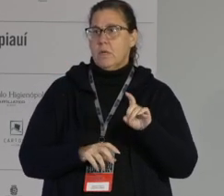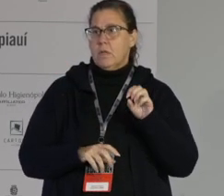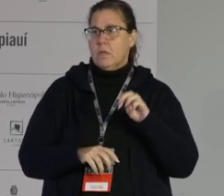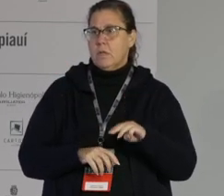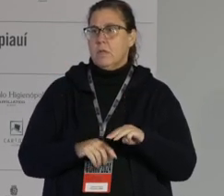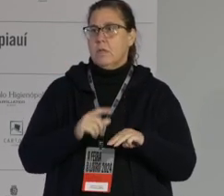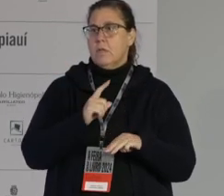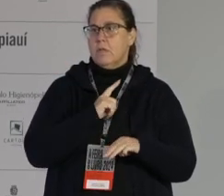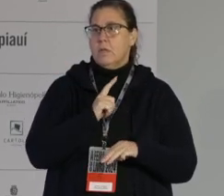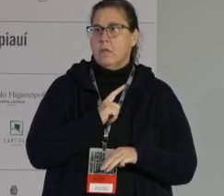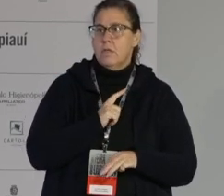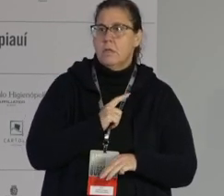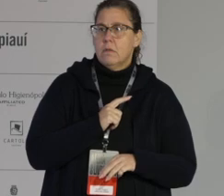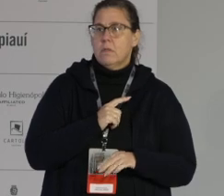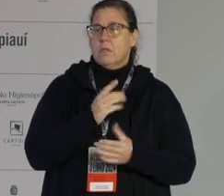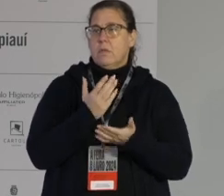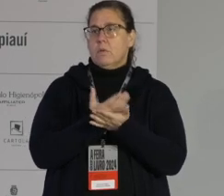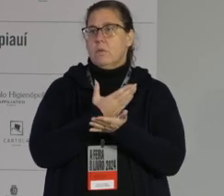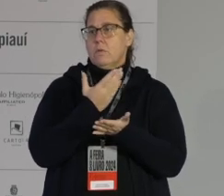condutor, realmente, do livro.